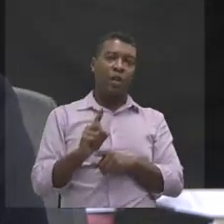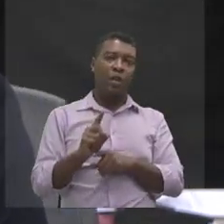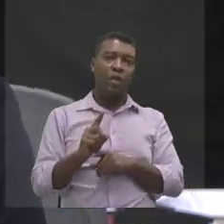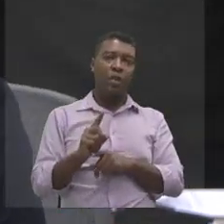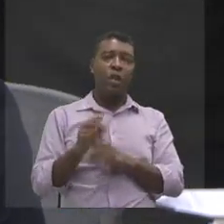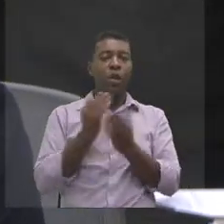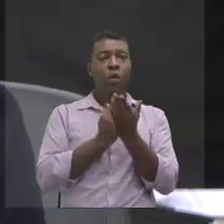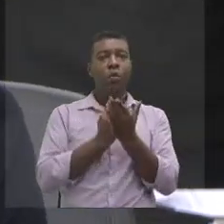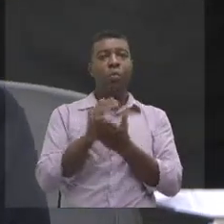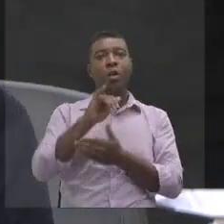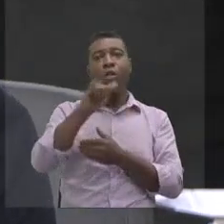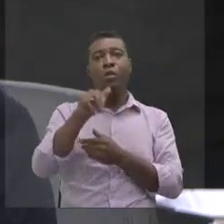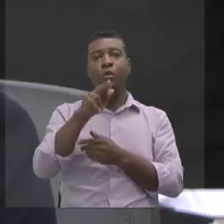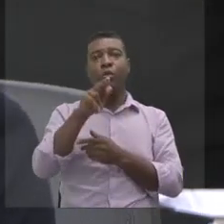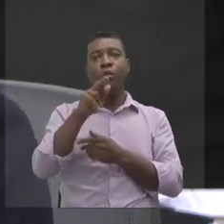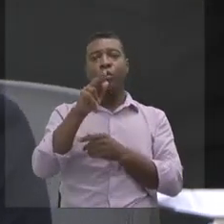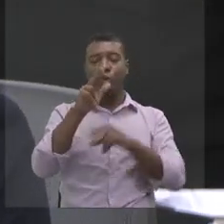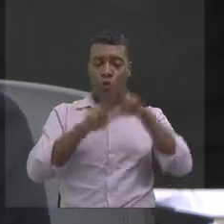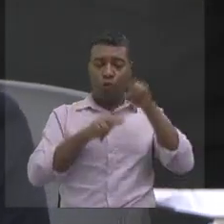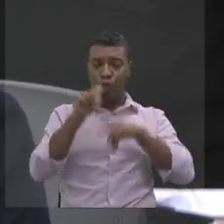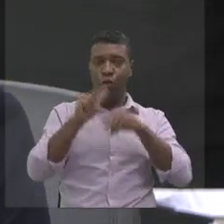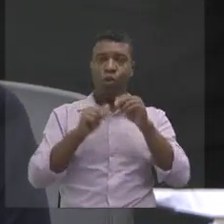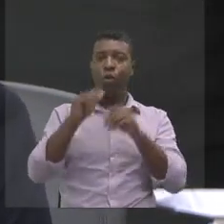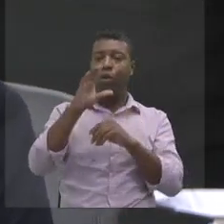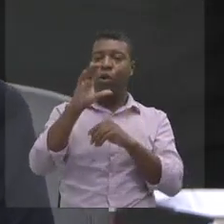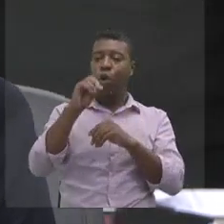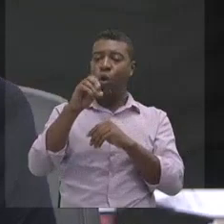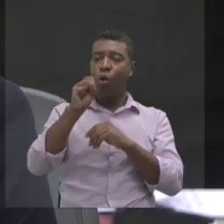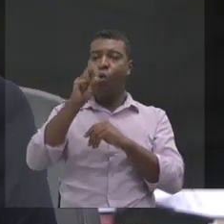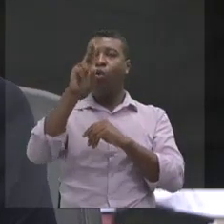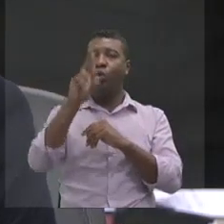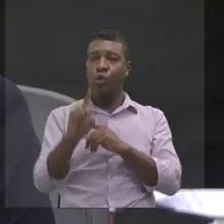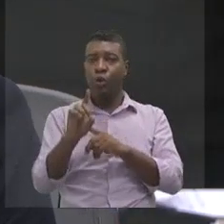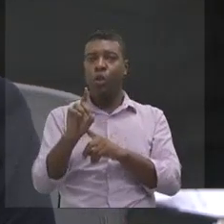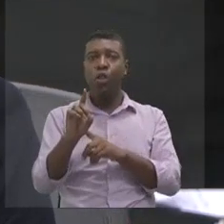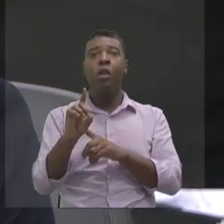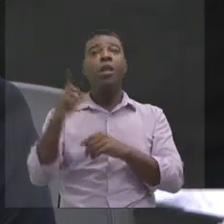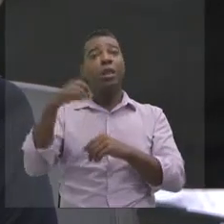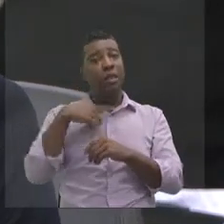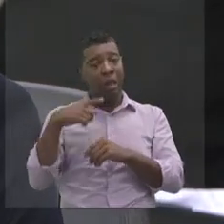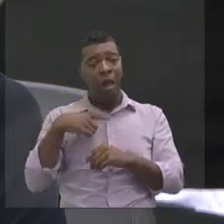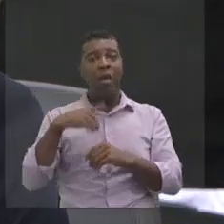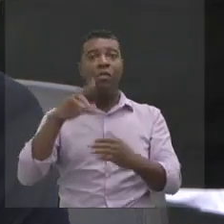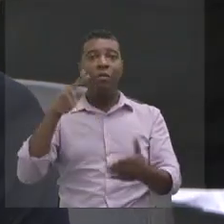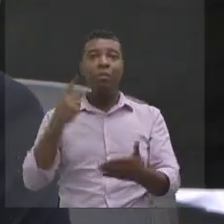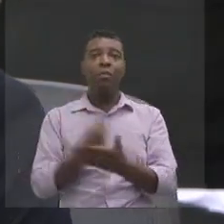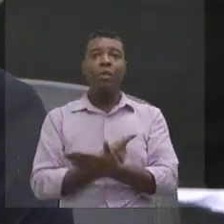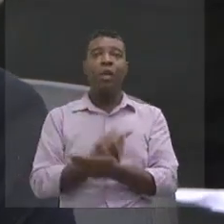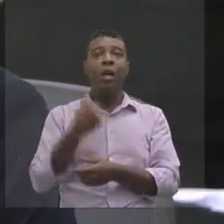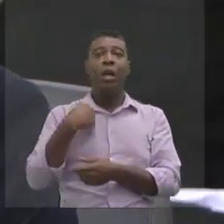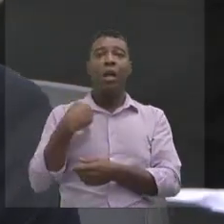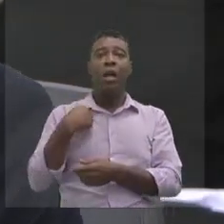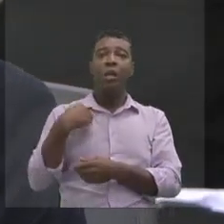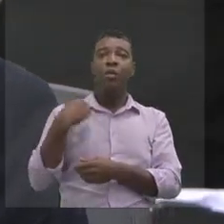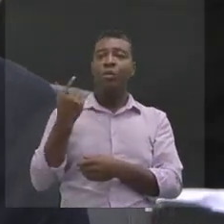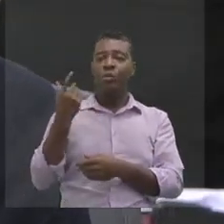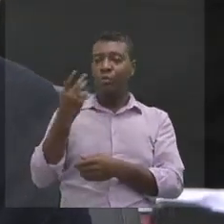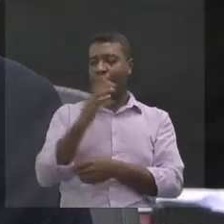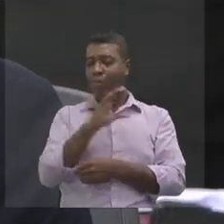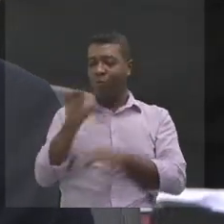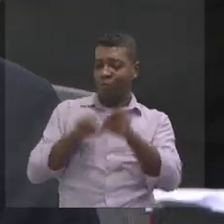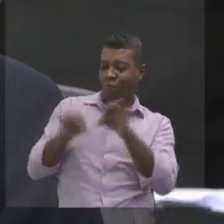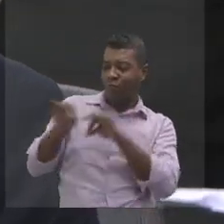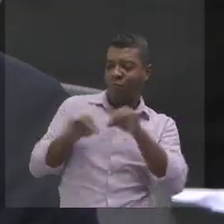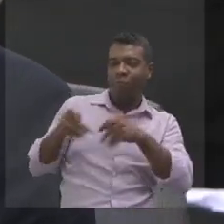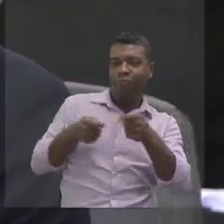é possuod né que é o consórcio dos Estados do sudeste eu tive privilégio de coordenar uma das Mesas lá de São